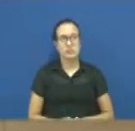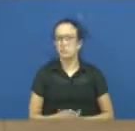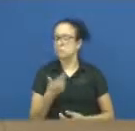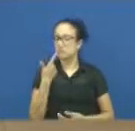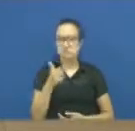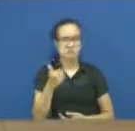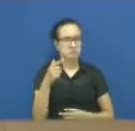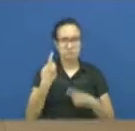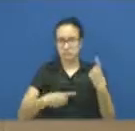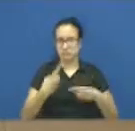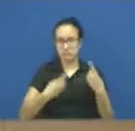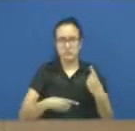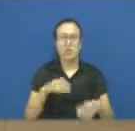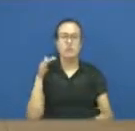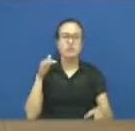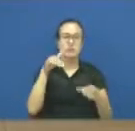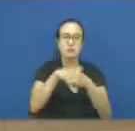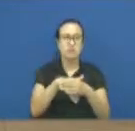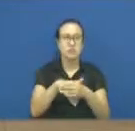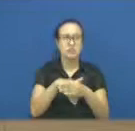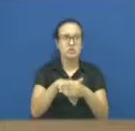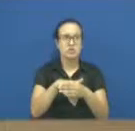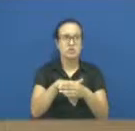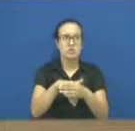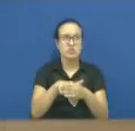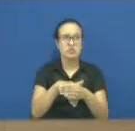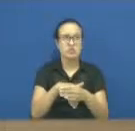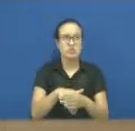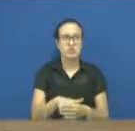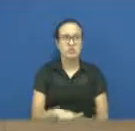Não havendo quem queira discutir, o projeto vai à votação.